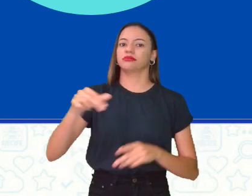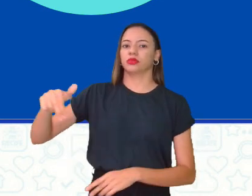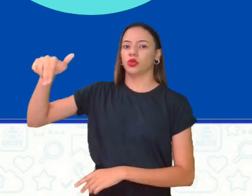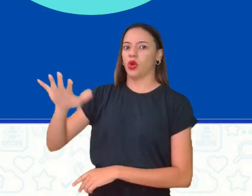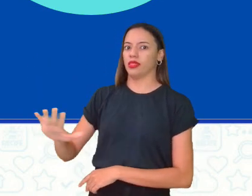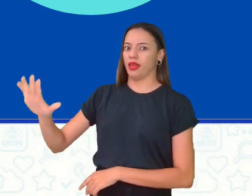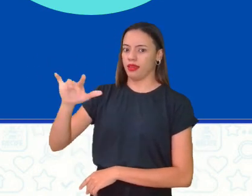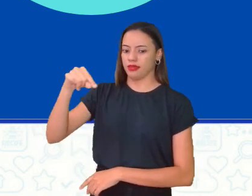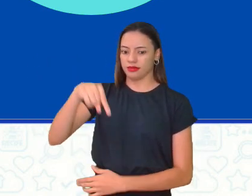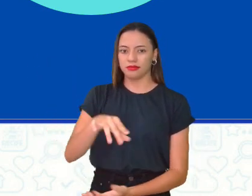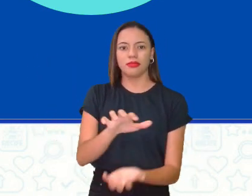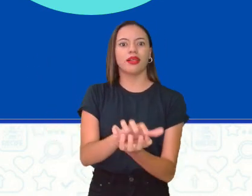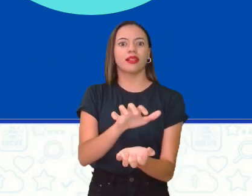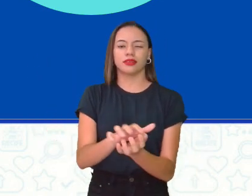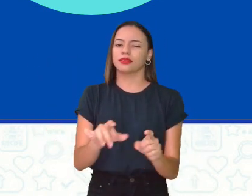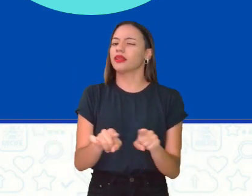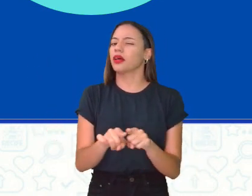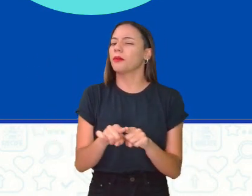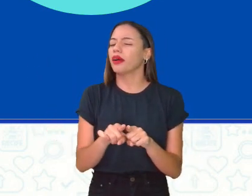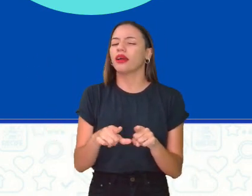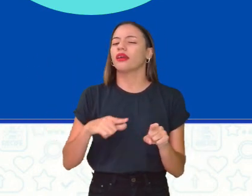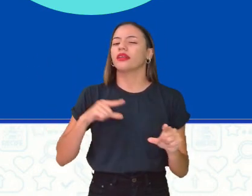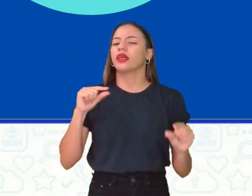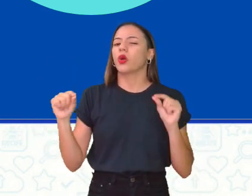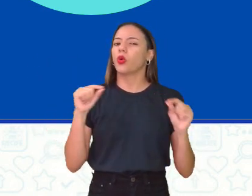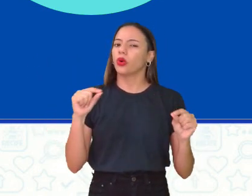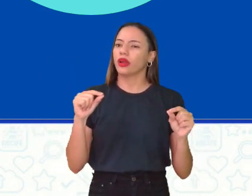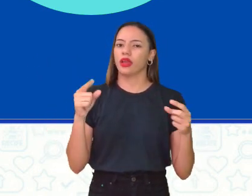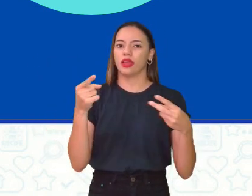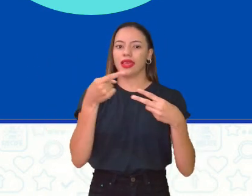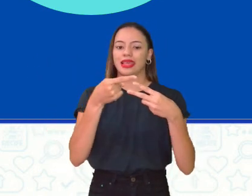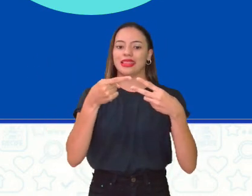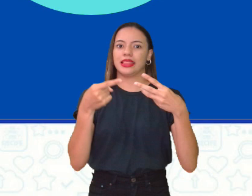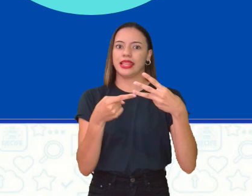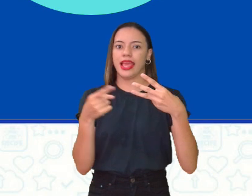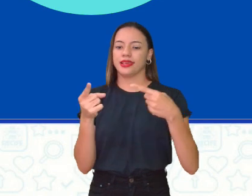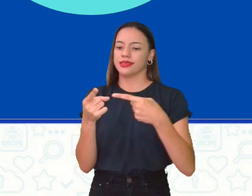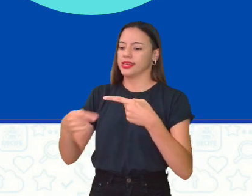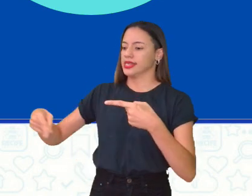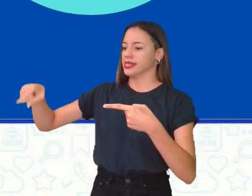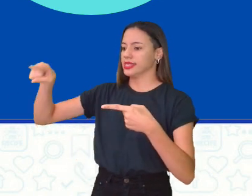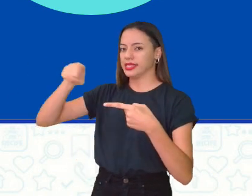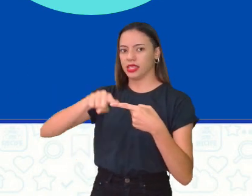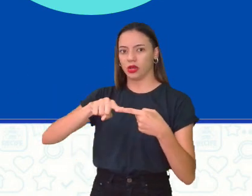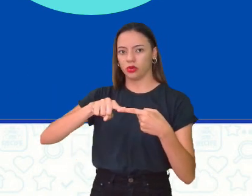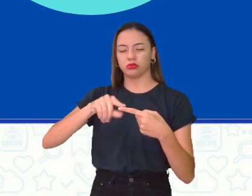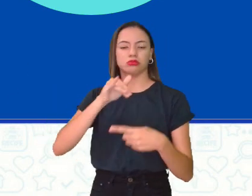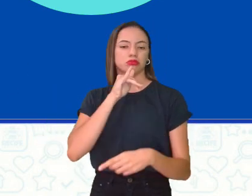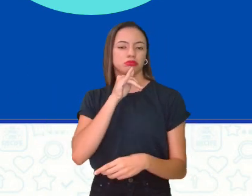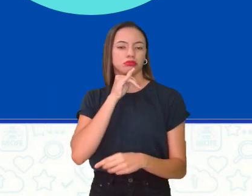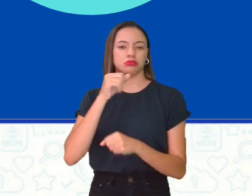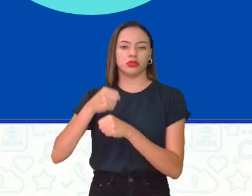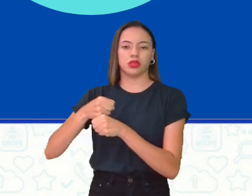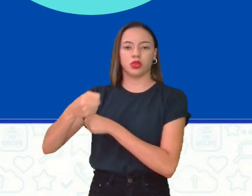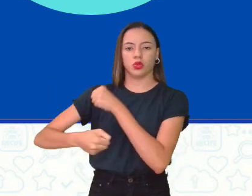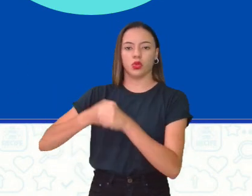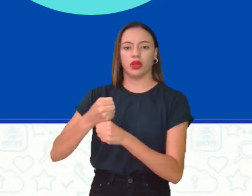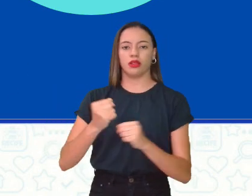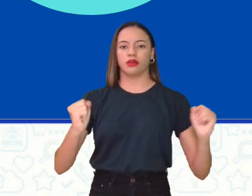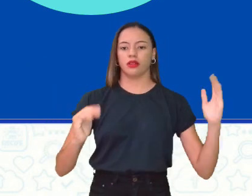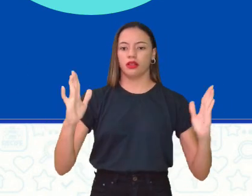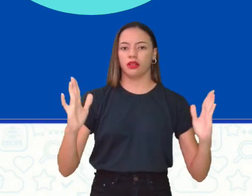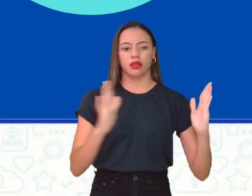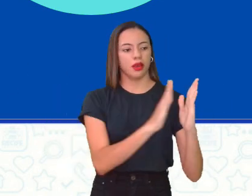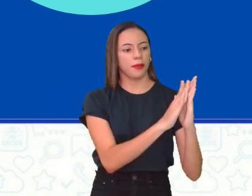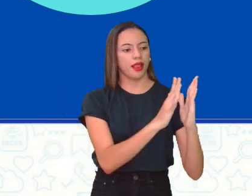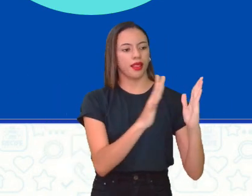também, né, ela é formada em 3 ciclos, tá? Durante o ano, todas as